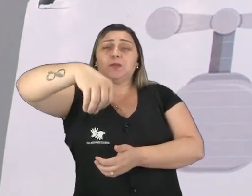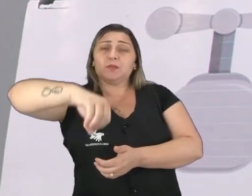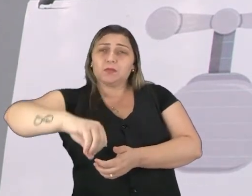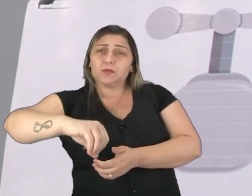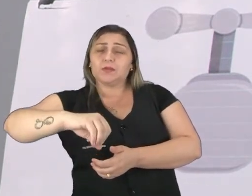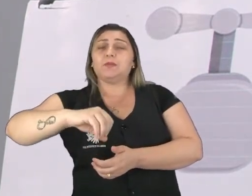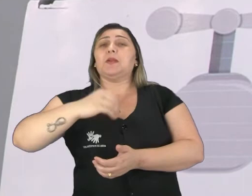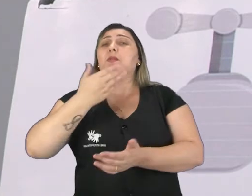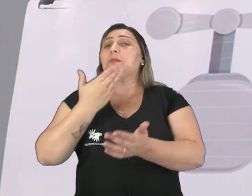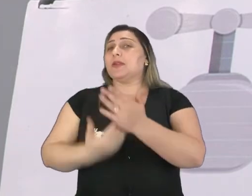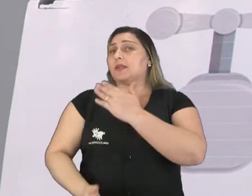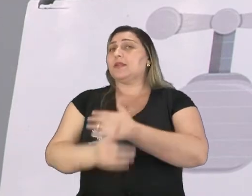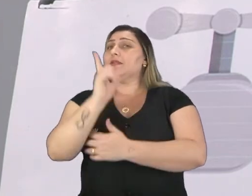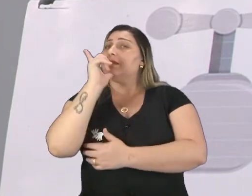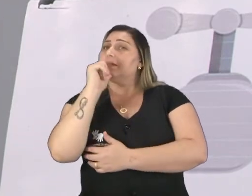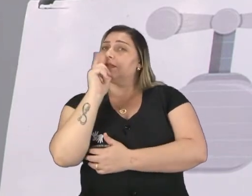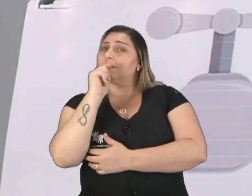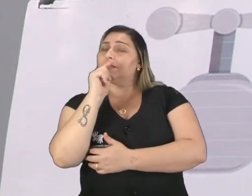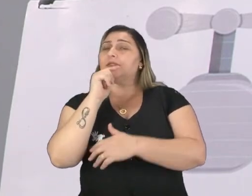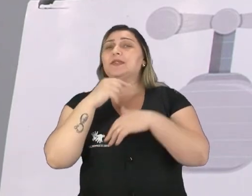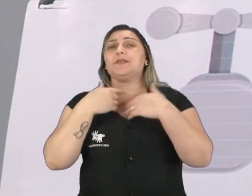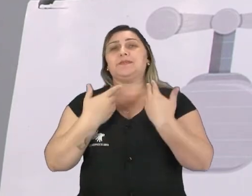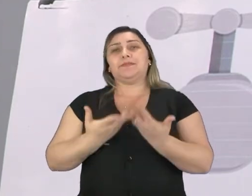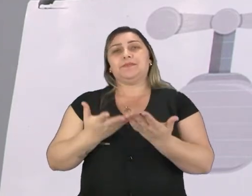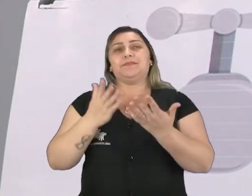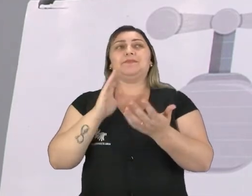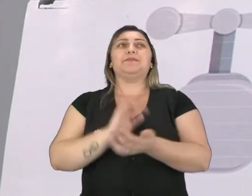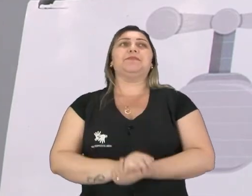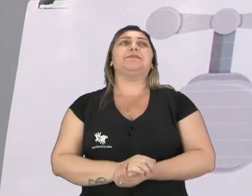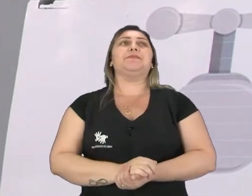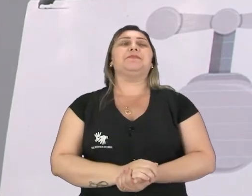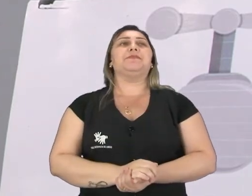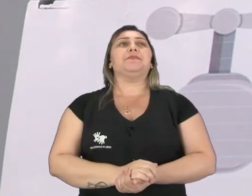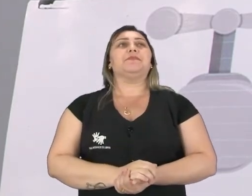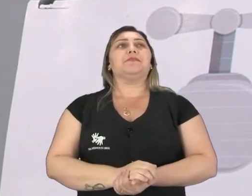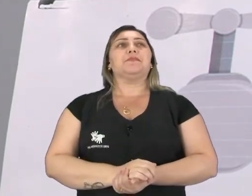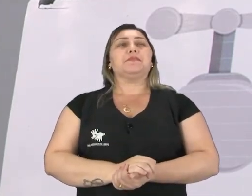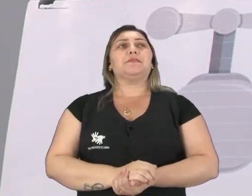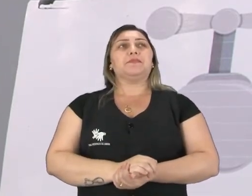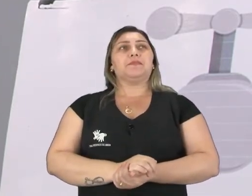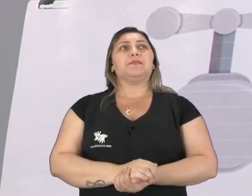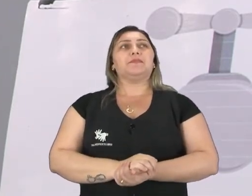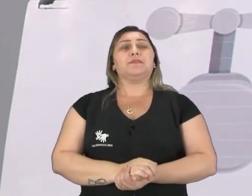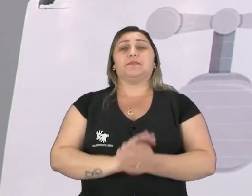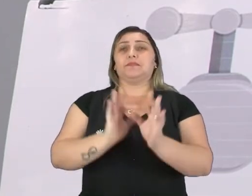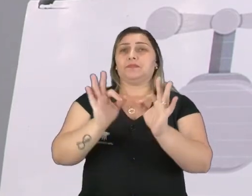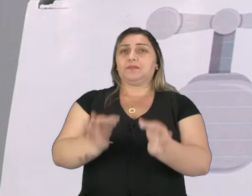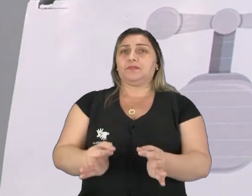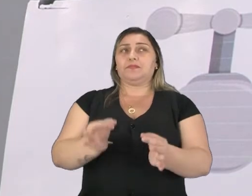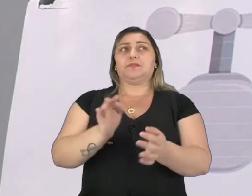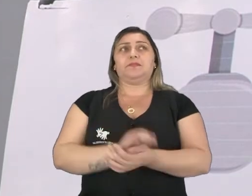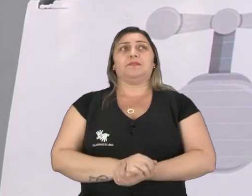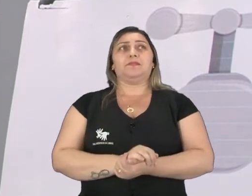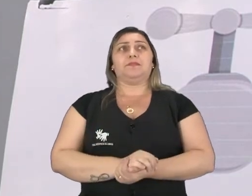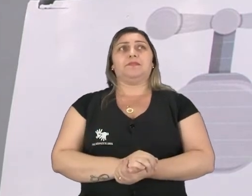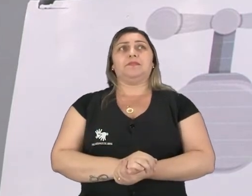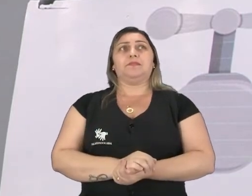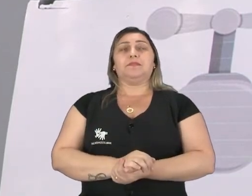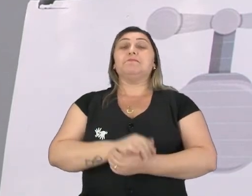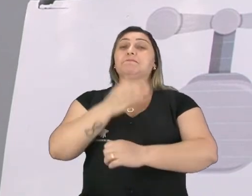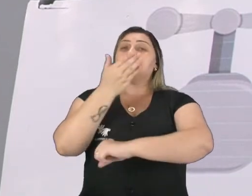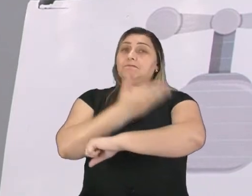não desperdiçar o quê? Água. Muito bem. Certo? Então, são